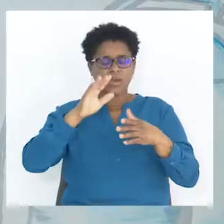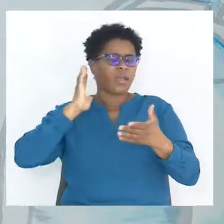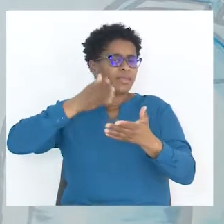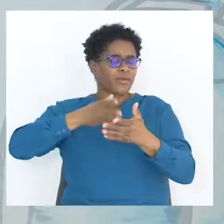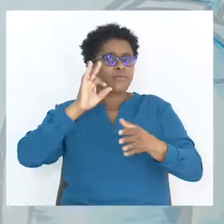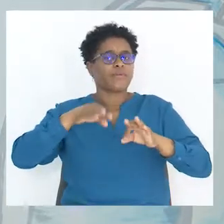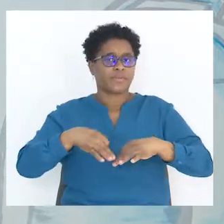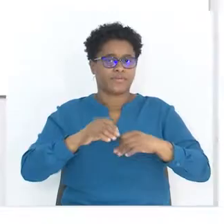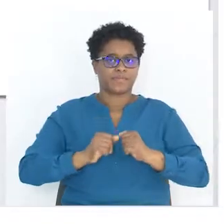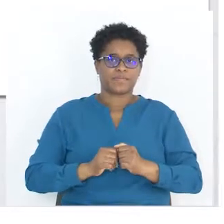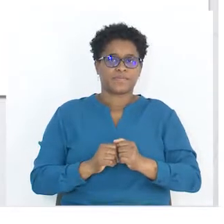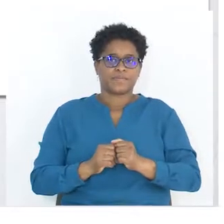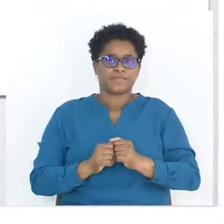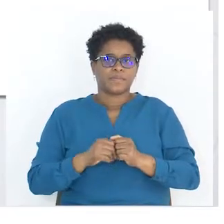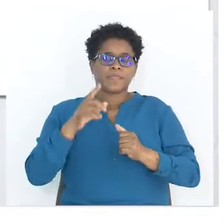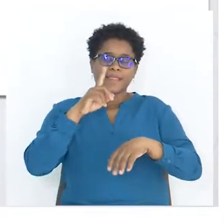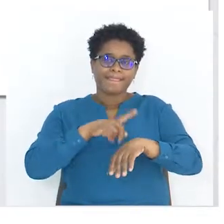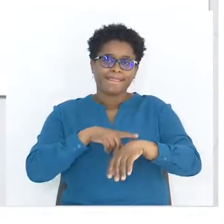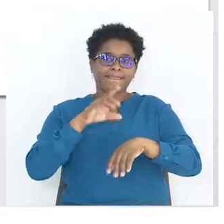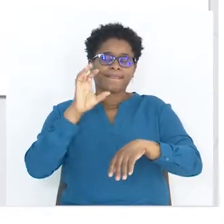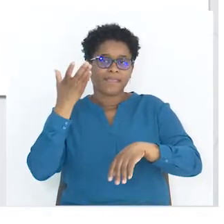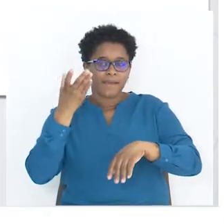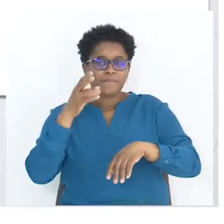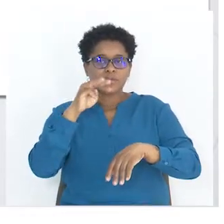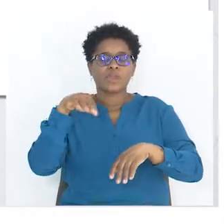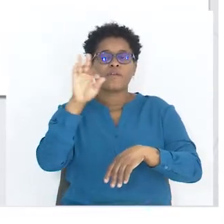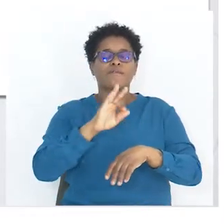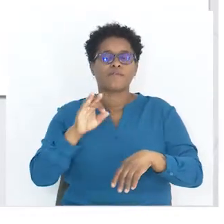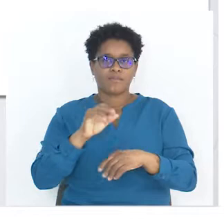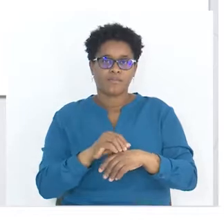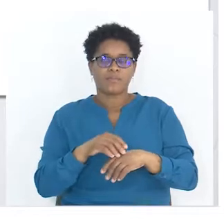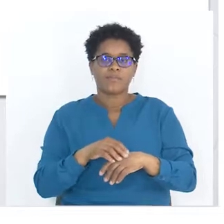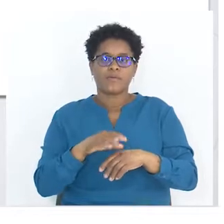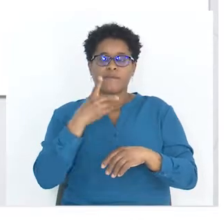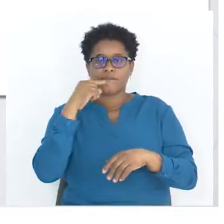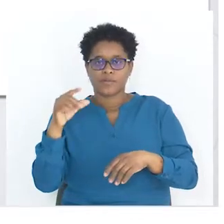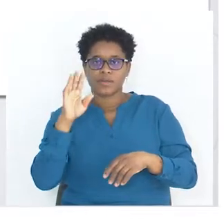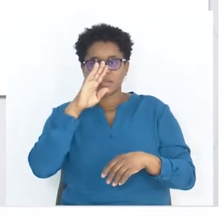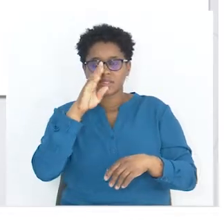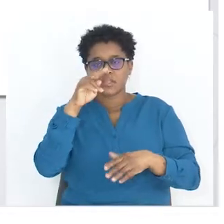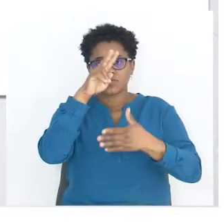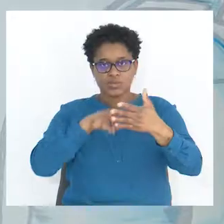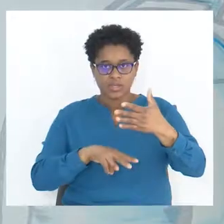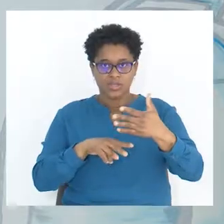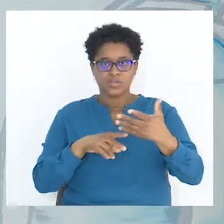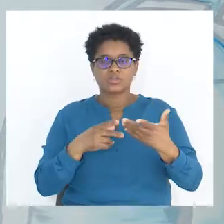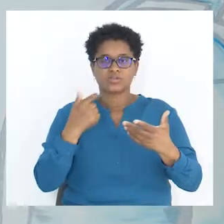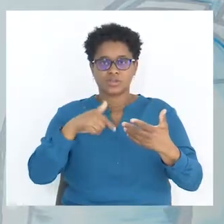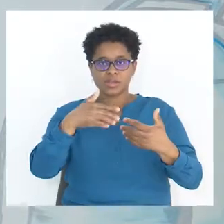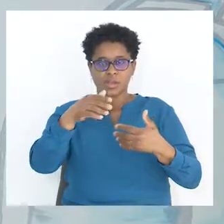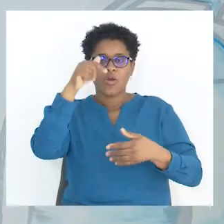o fim. E tempos e modos verbais. Se o texto original traz o